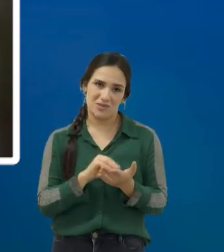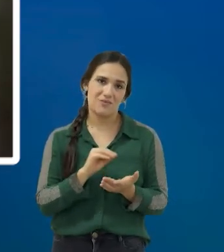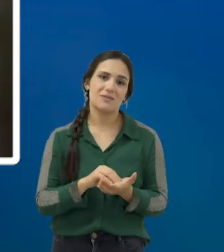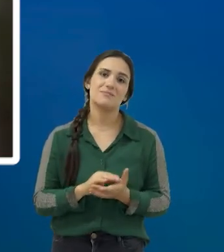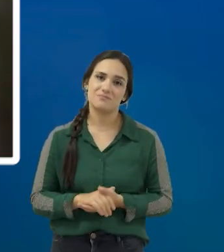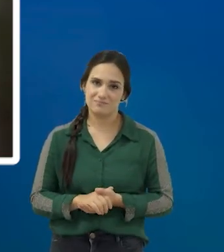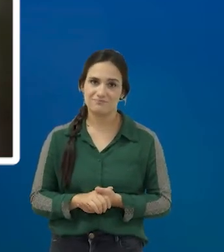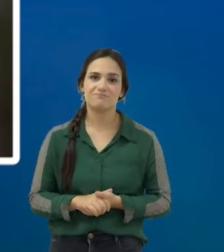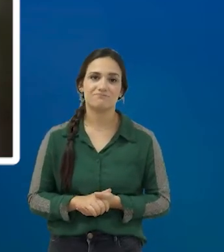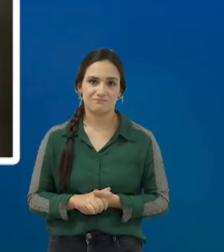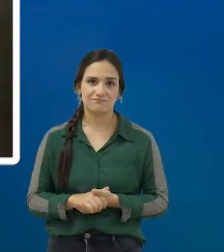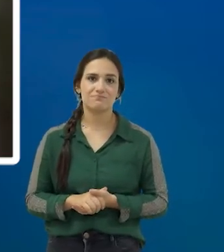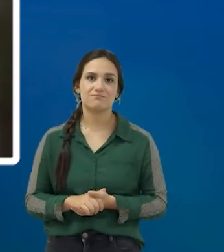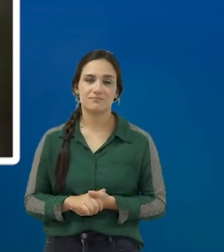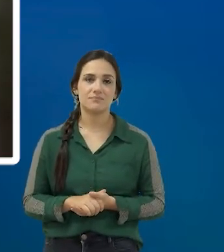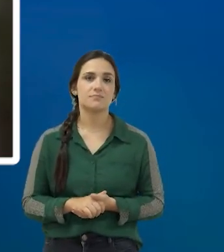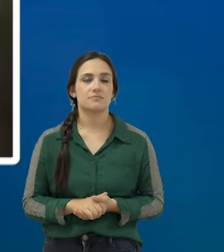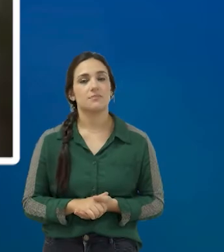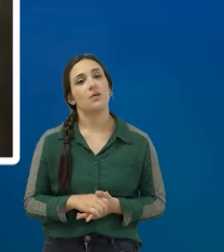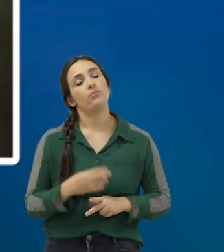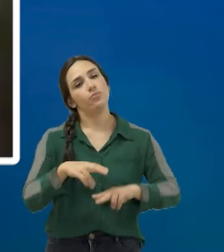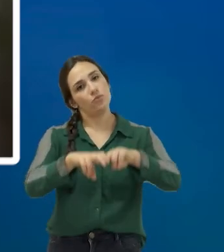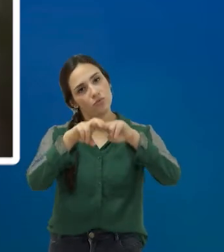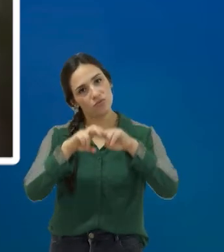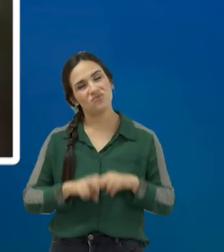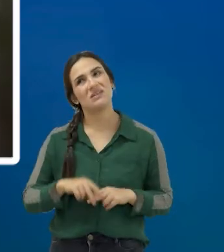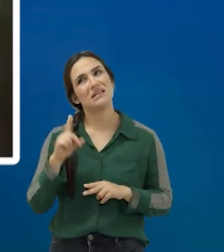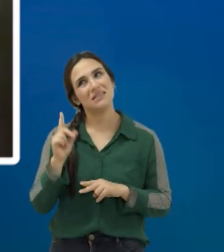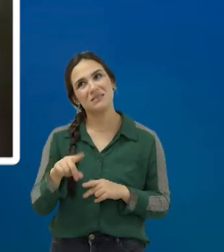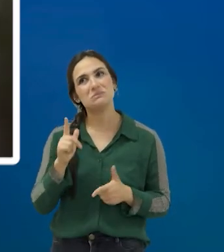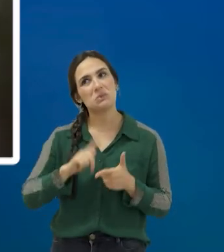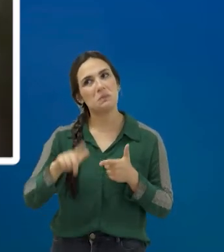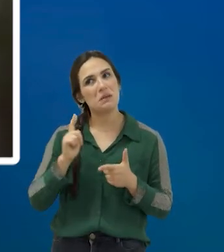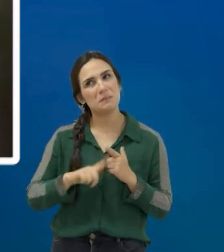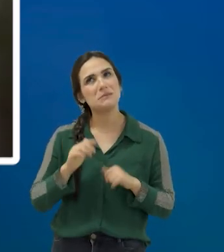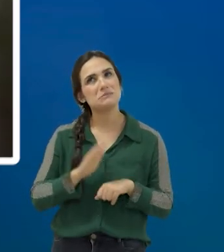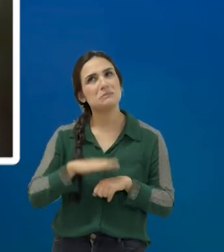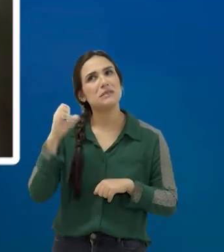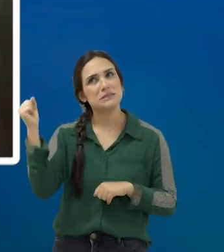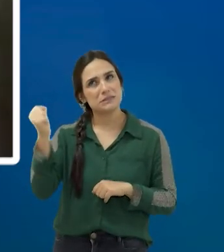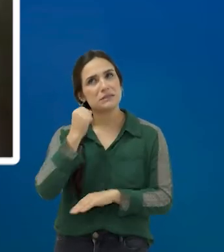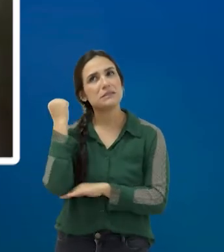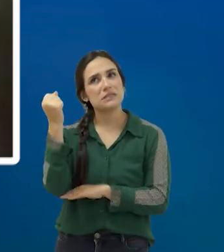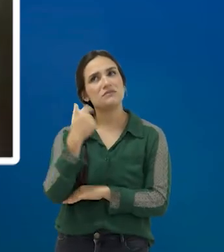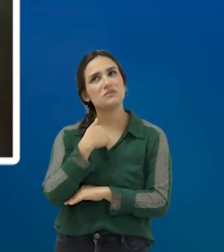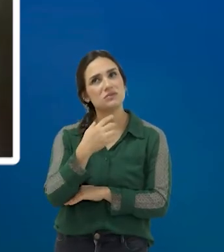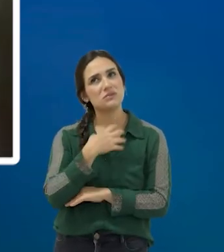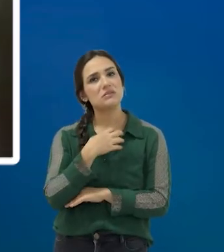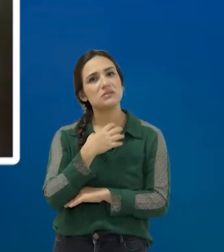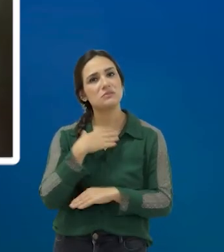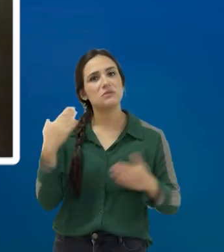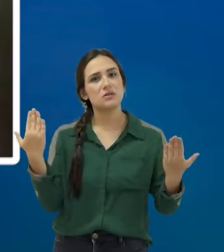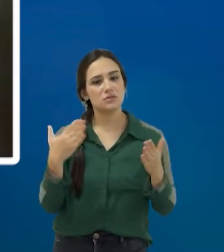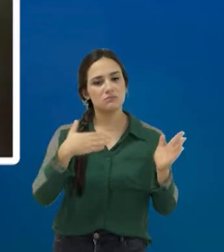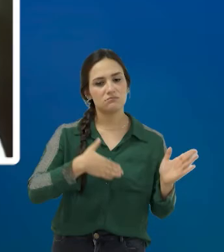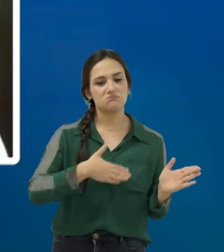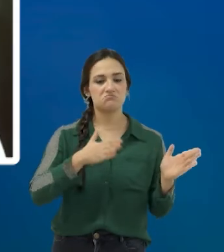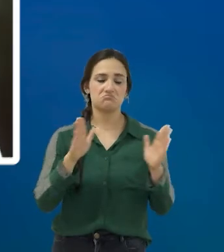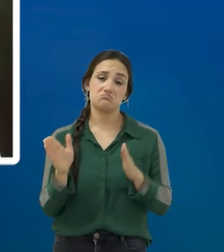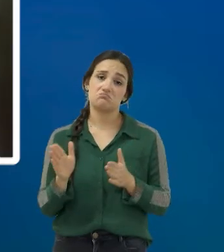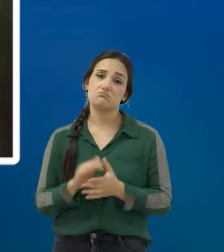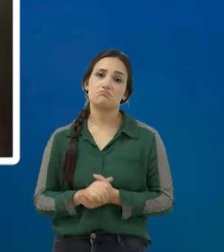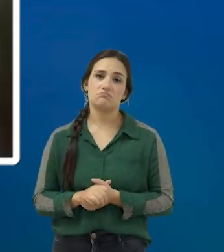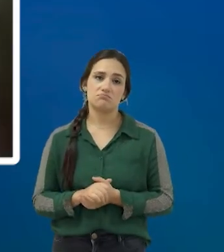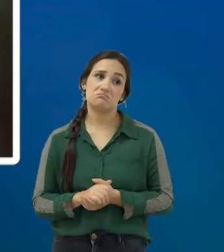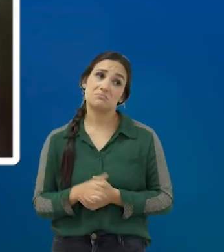bancos de doadores aqui de Campo Grande, nos bancos de sangue de Campo Grande. Então, assim, esse acho que foi o problema mais grave que eu passei durante o